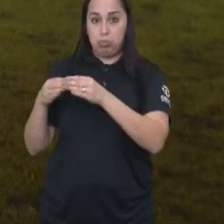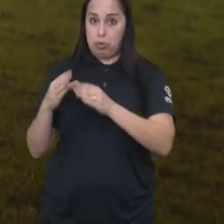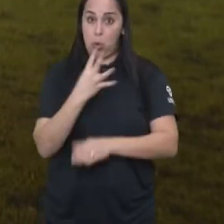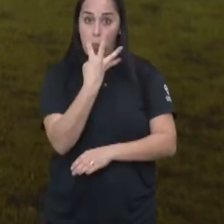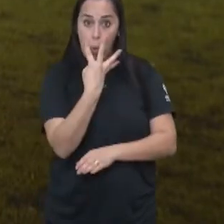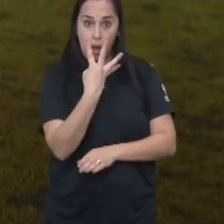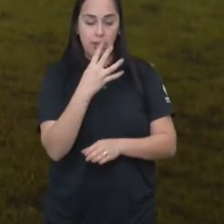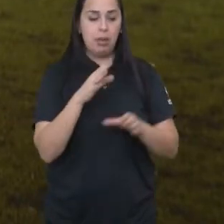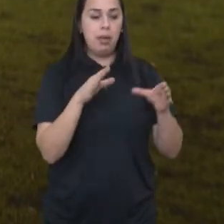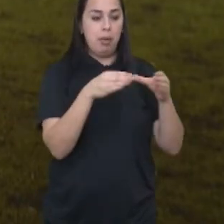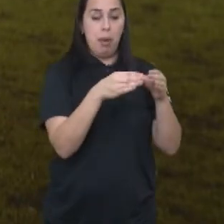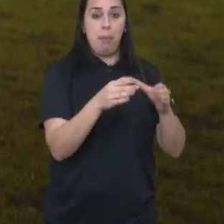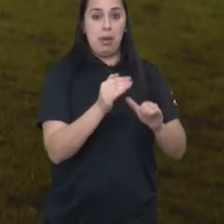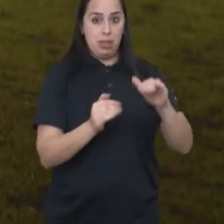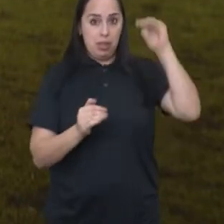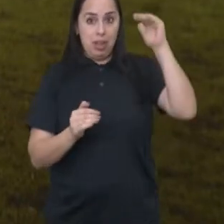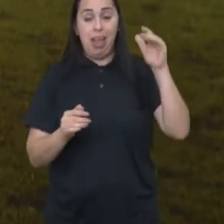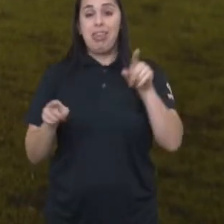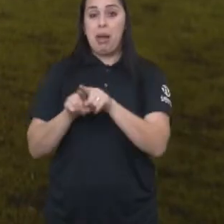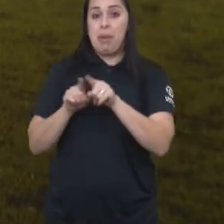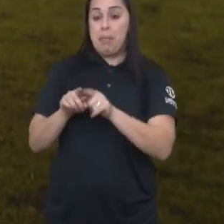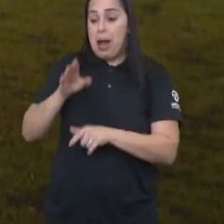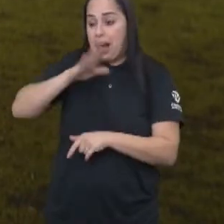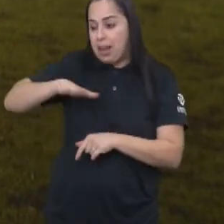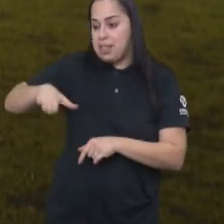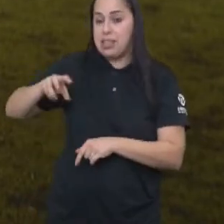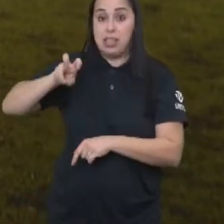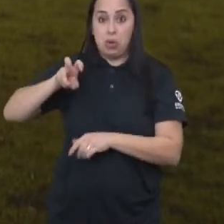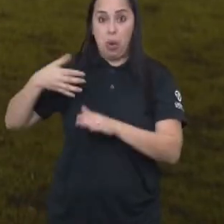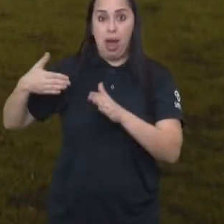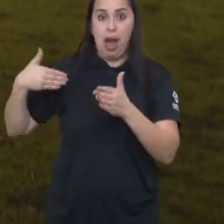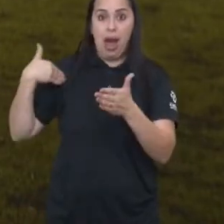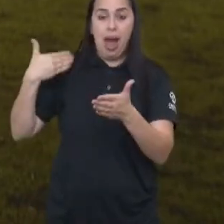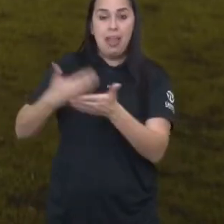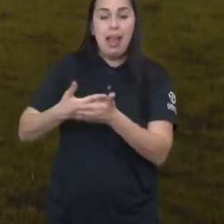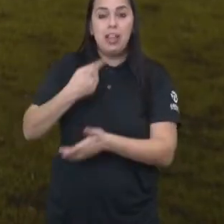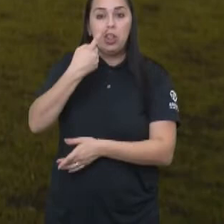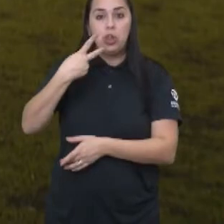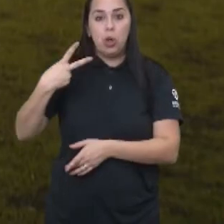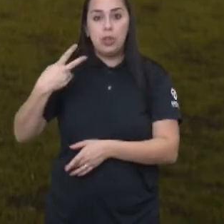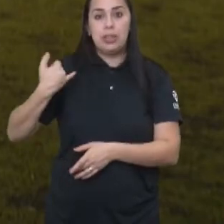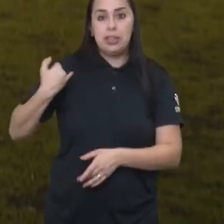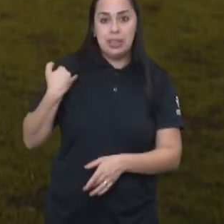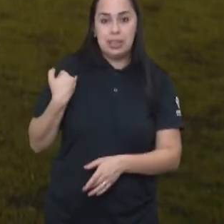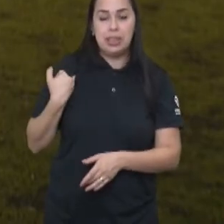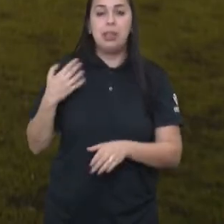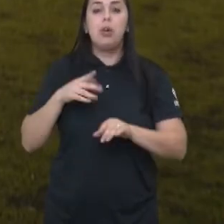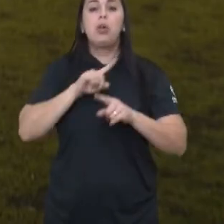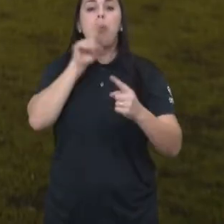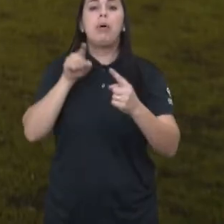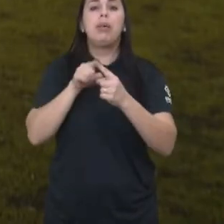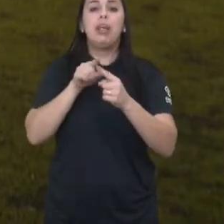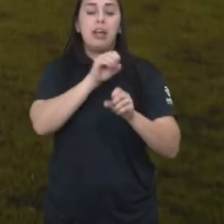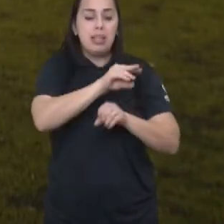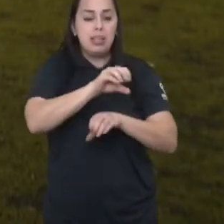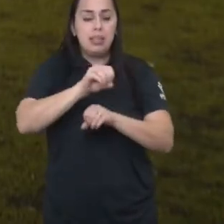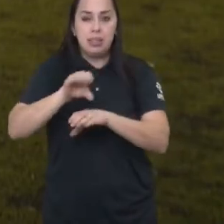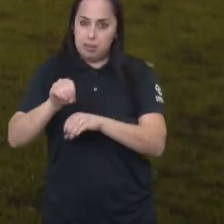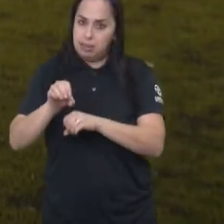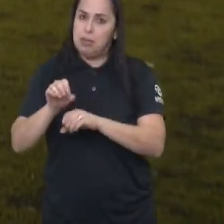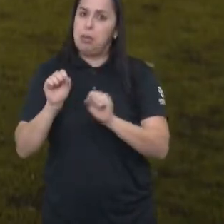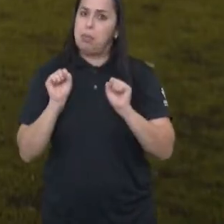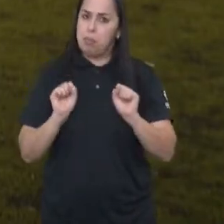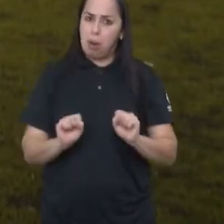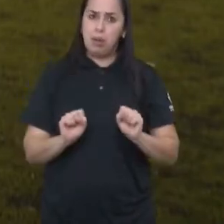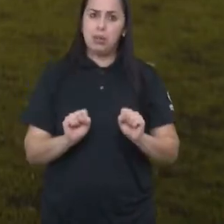as adultas e uma para as meninas dos 5 aos 12 anos e por aqui o objetivo é ensinar desde cedo que o futebol é um esporte